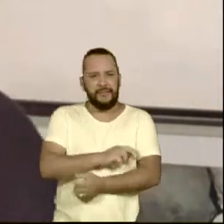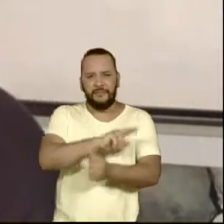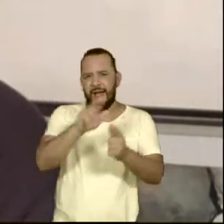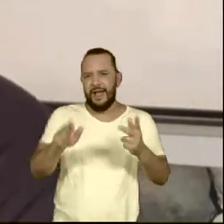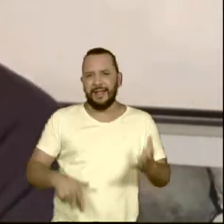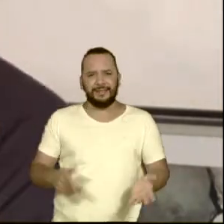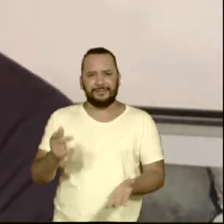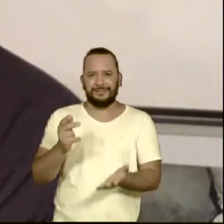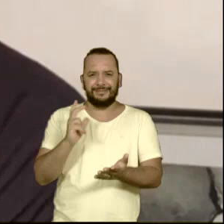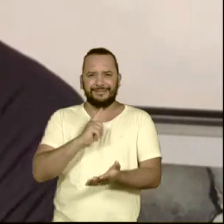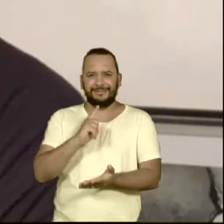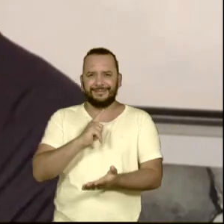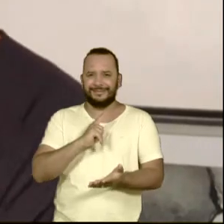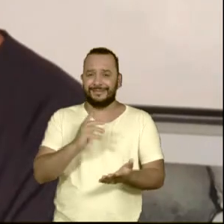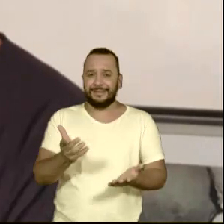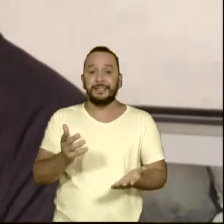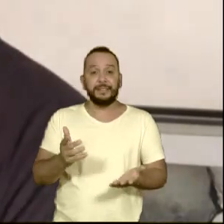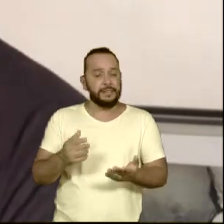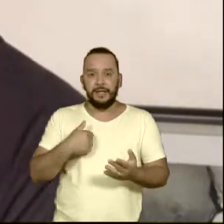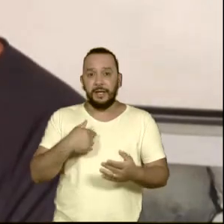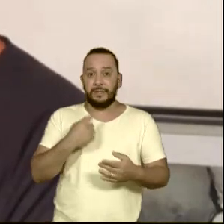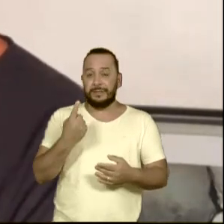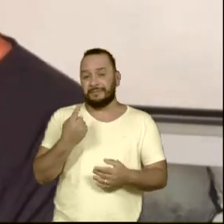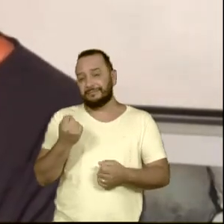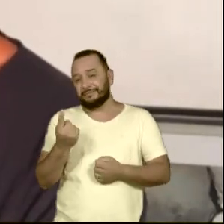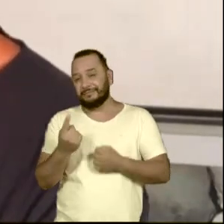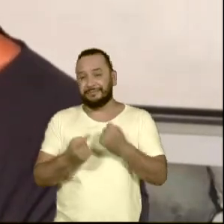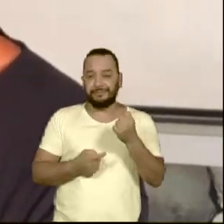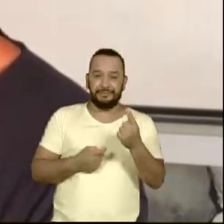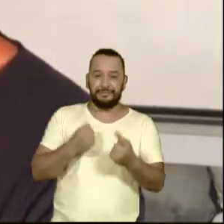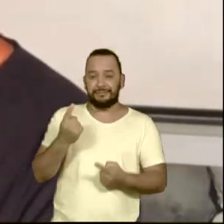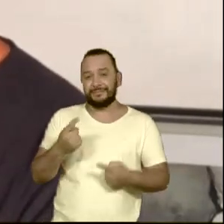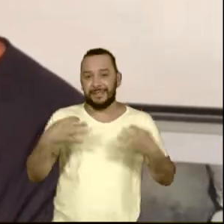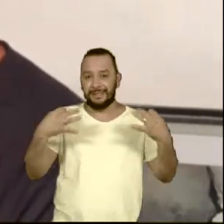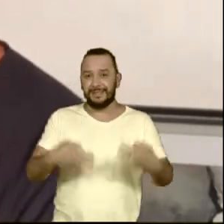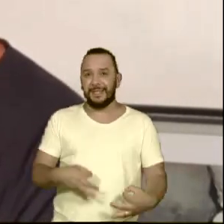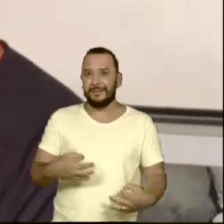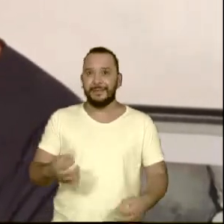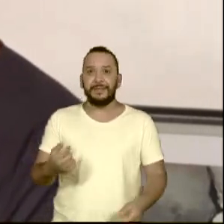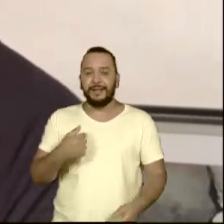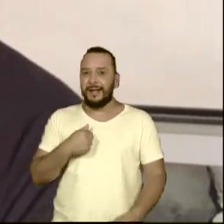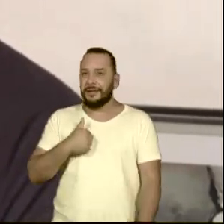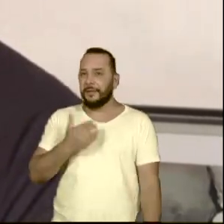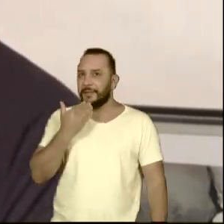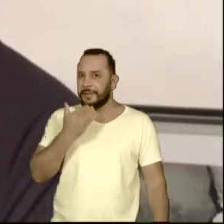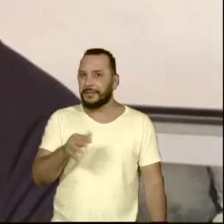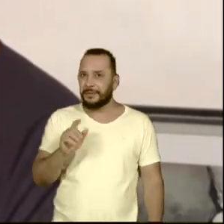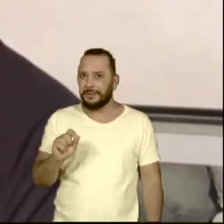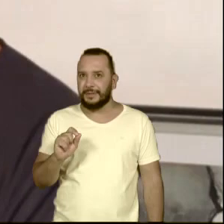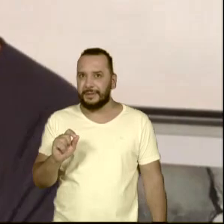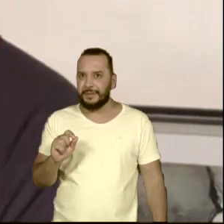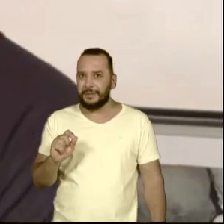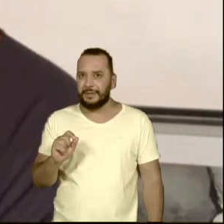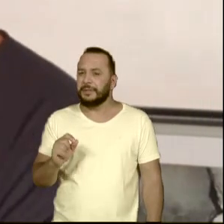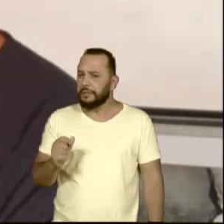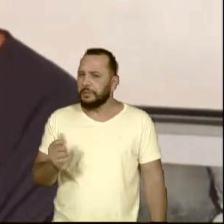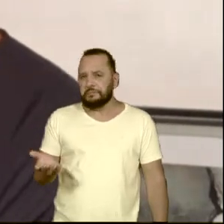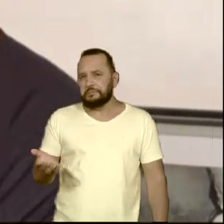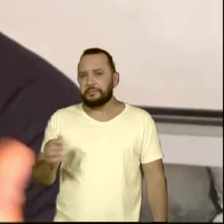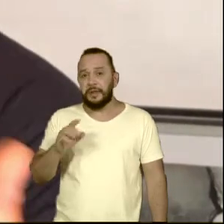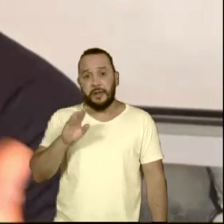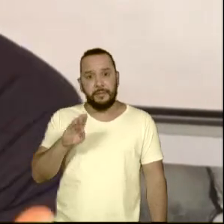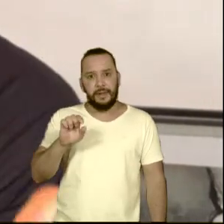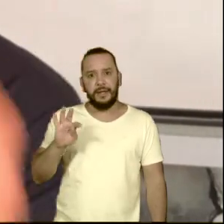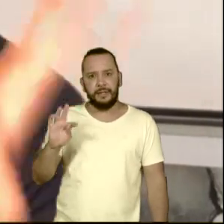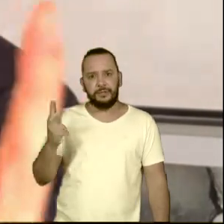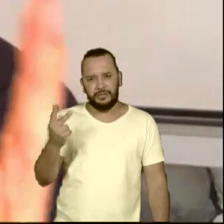acerta uma, tá? E chegou o dia de fazer a cena. E eu pedi para a diretora, Beth, é claro que ela já tinha